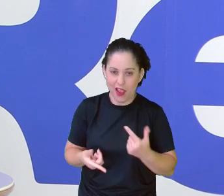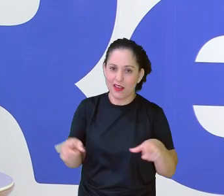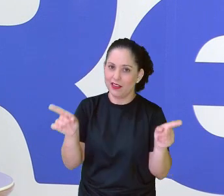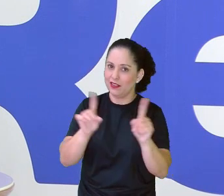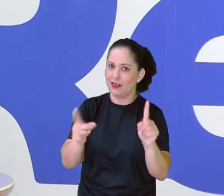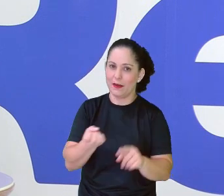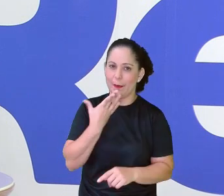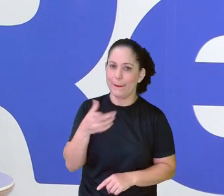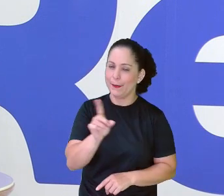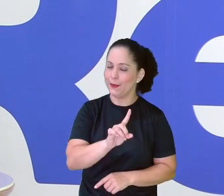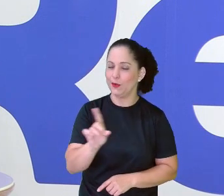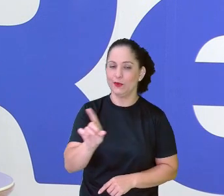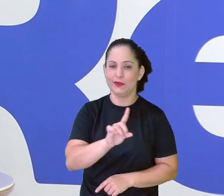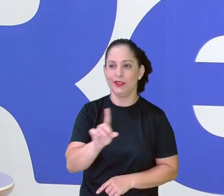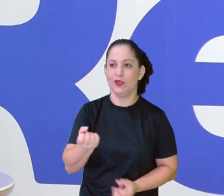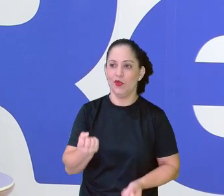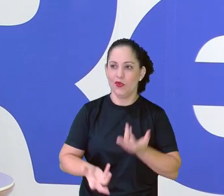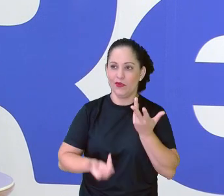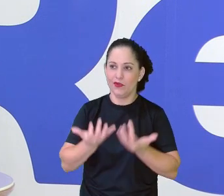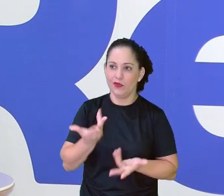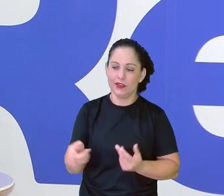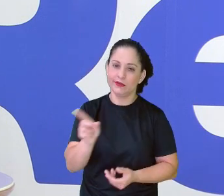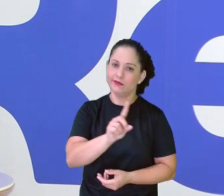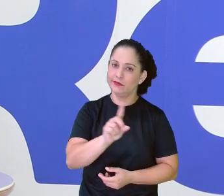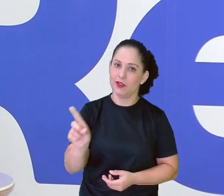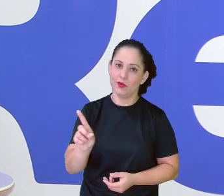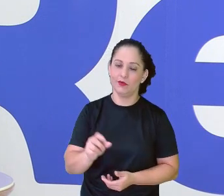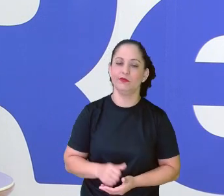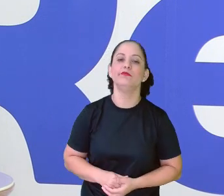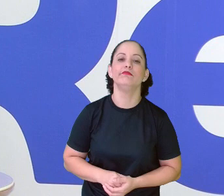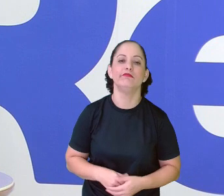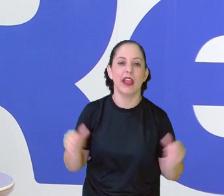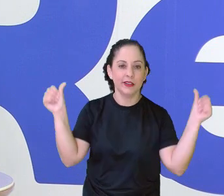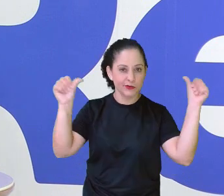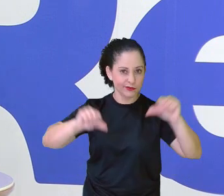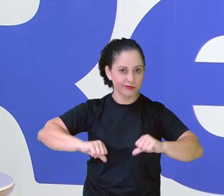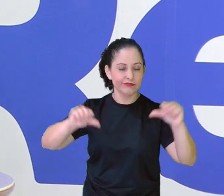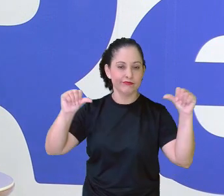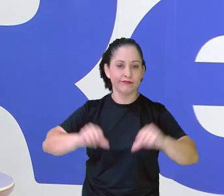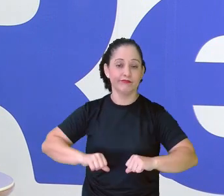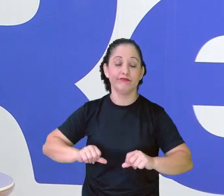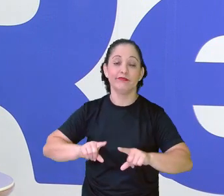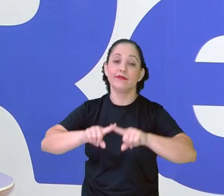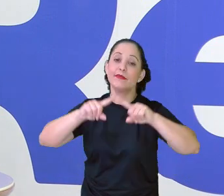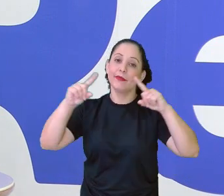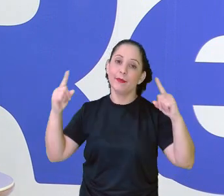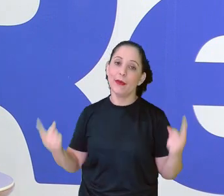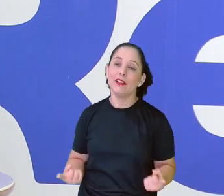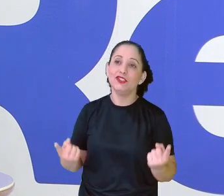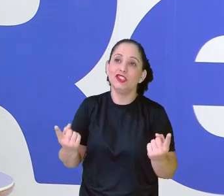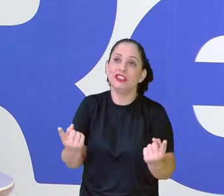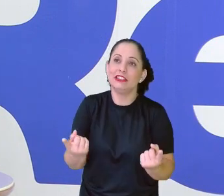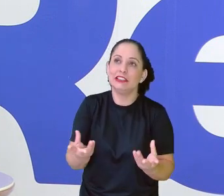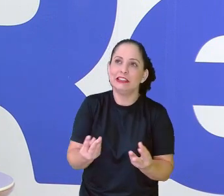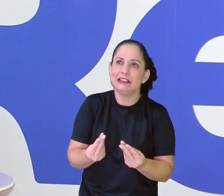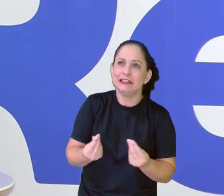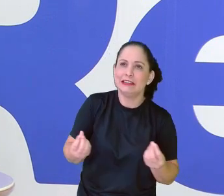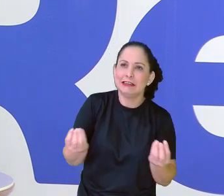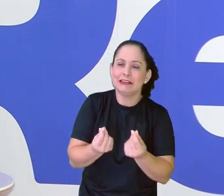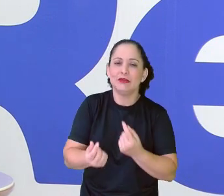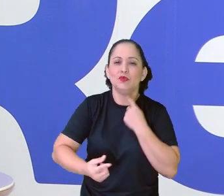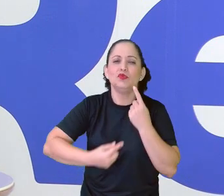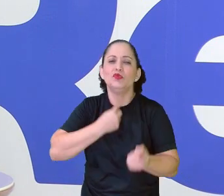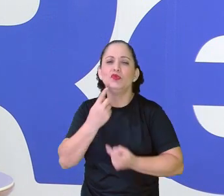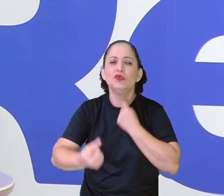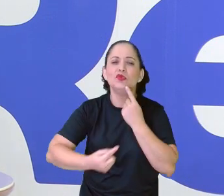valeu a pena queimar, e aí a gente pensa, né, não valeu a pena, mas aí a gente fica numa sem dúvida,